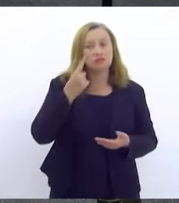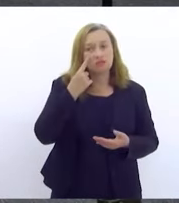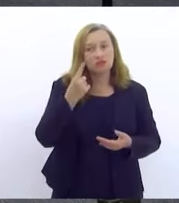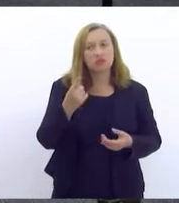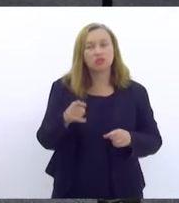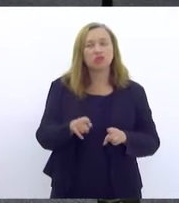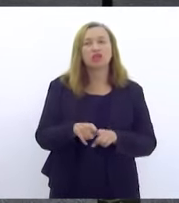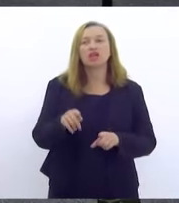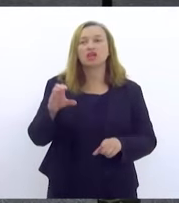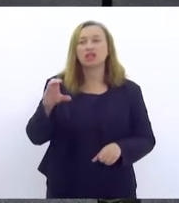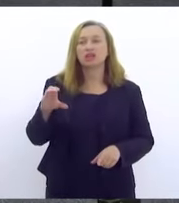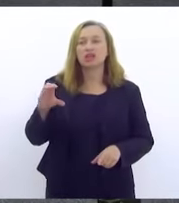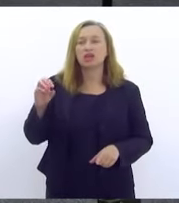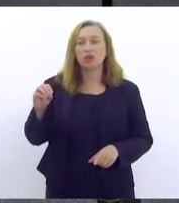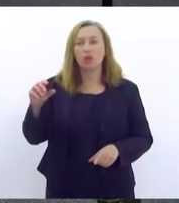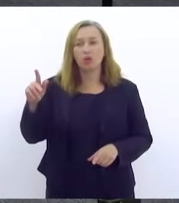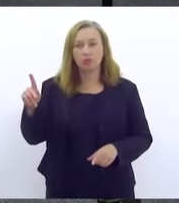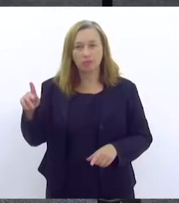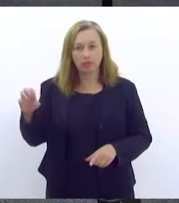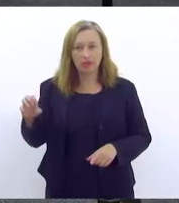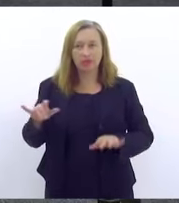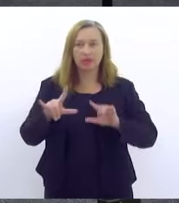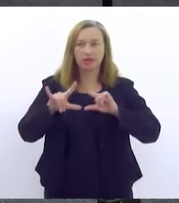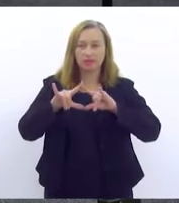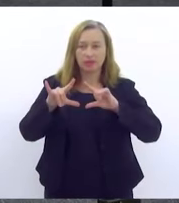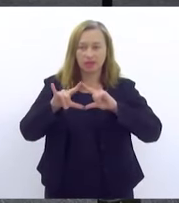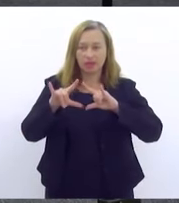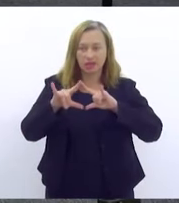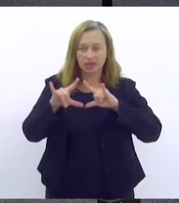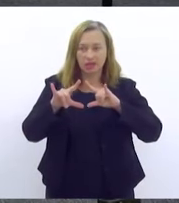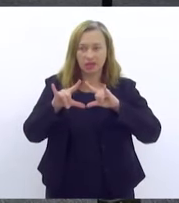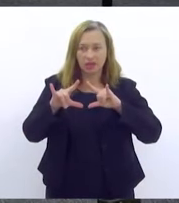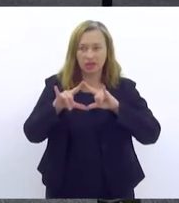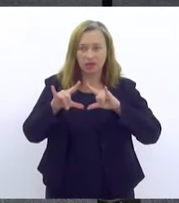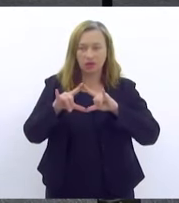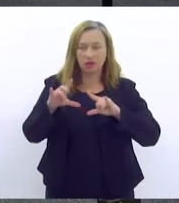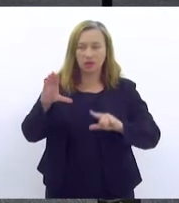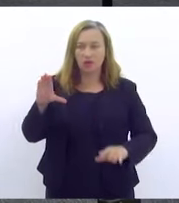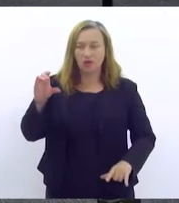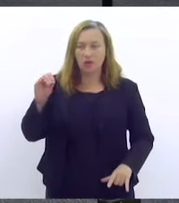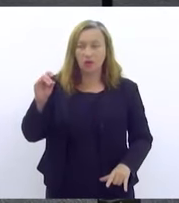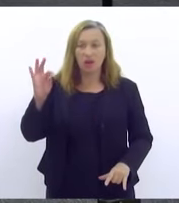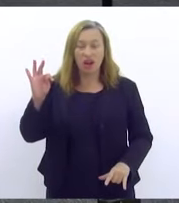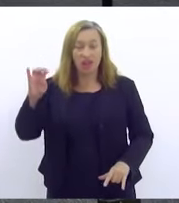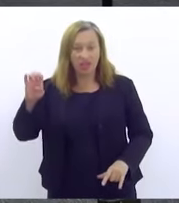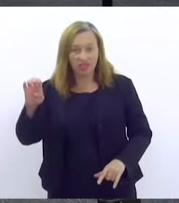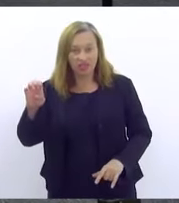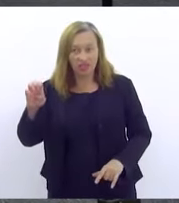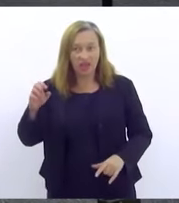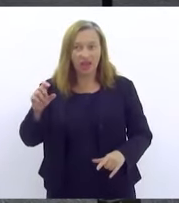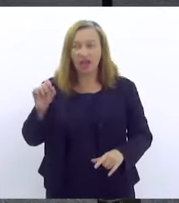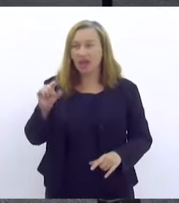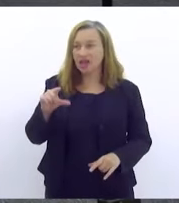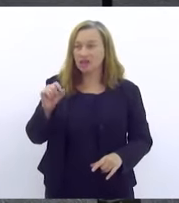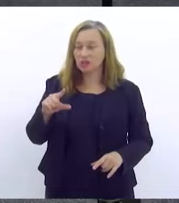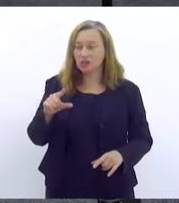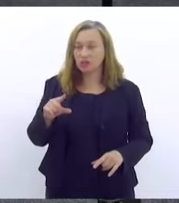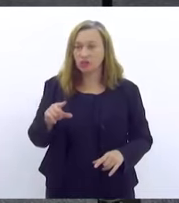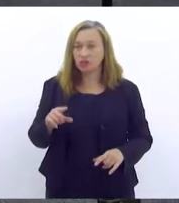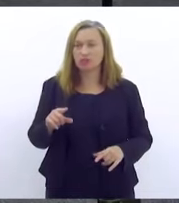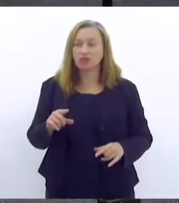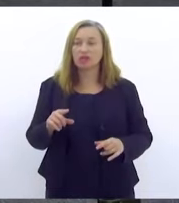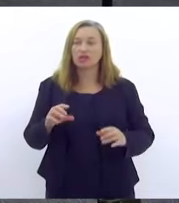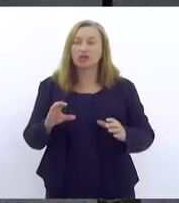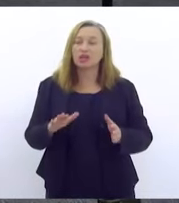a CEOP, a milícia do colete azul do Eduardo Paes, aterrorizando o trabalhador,